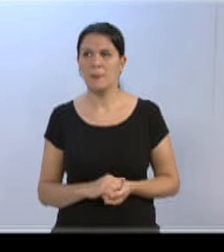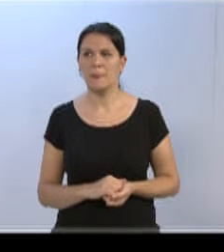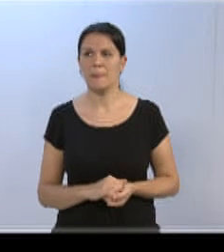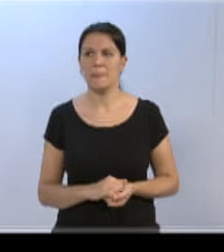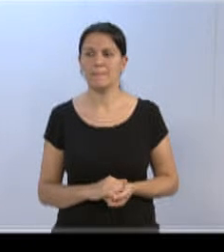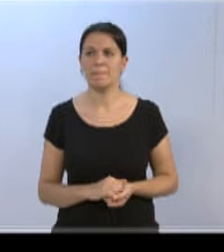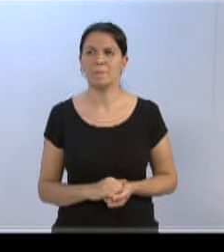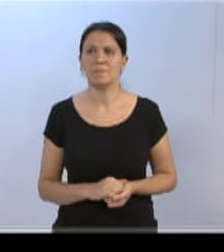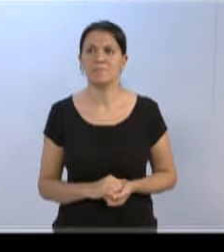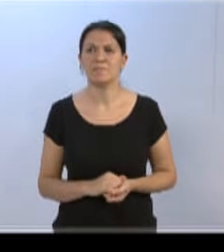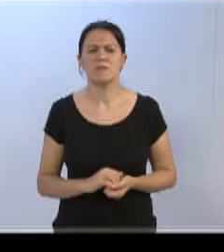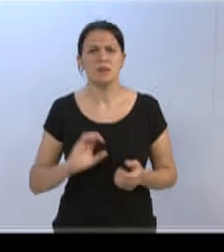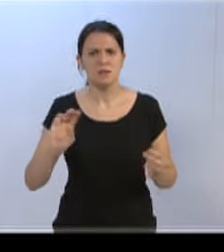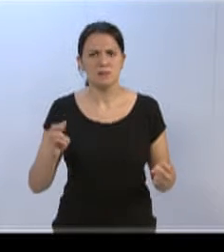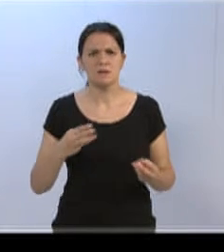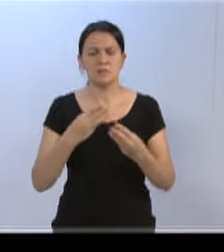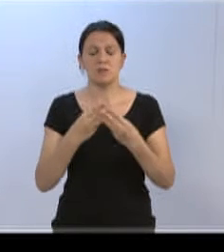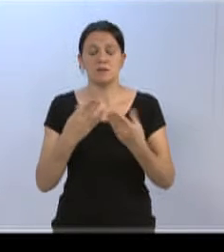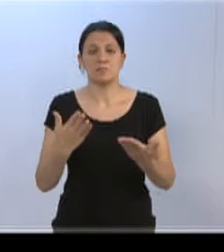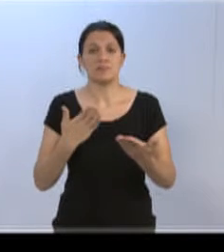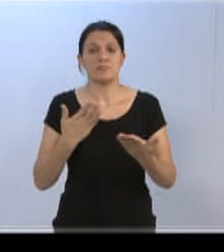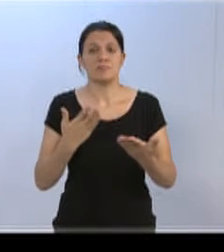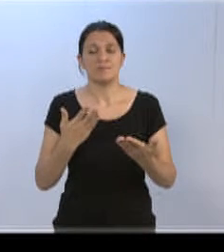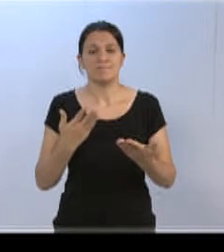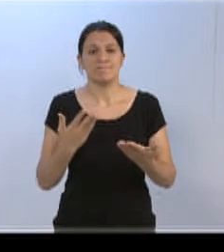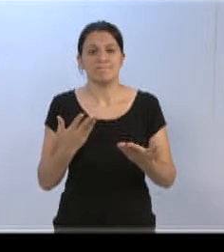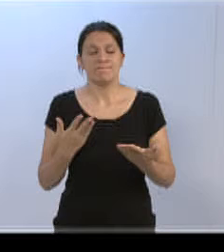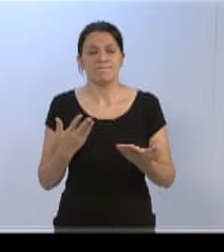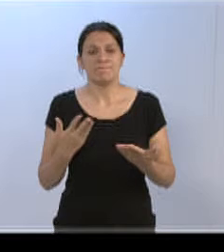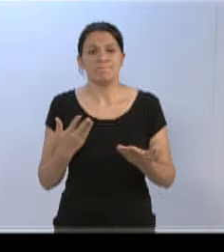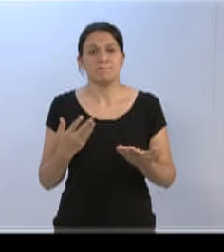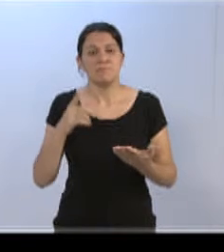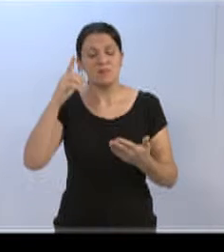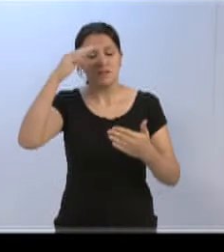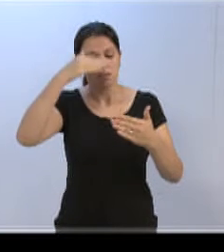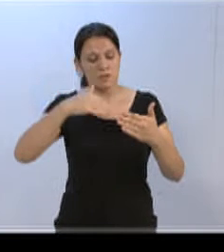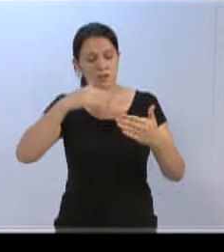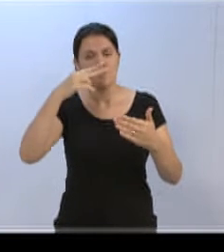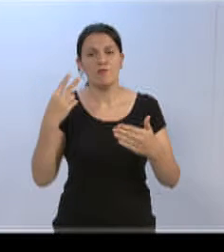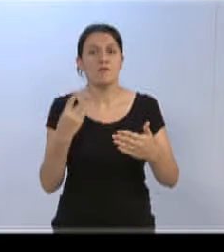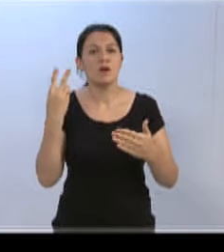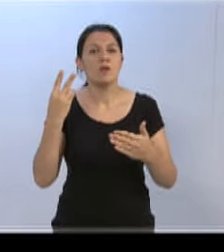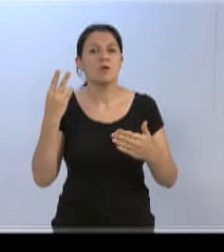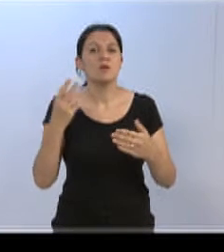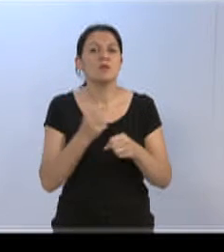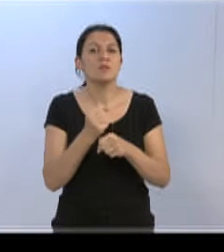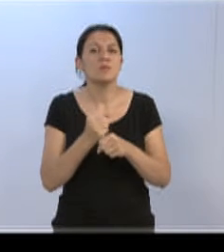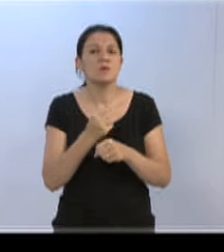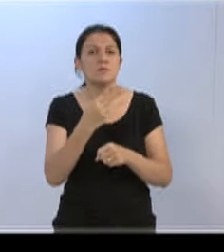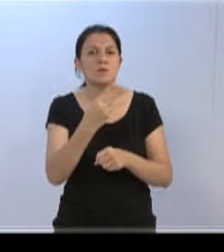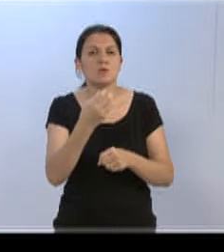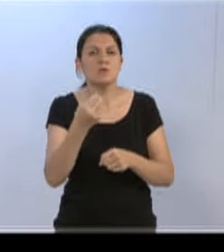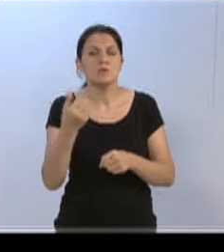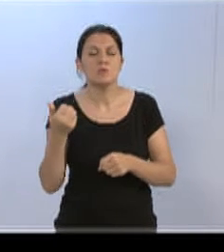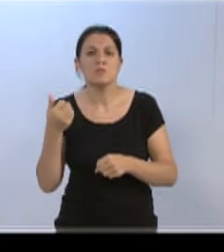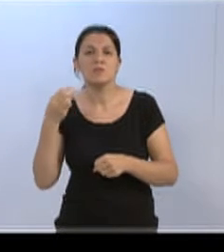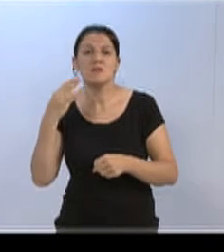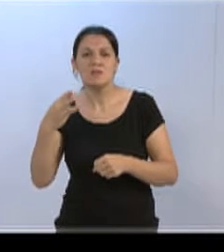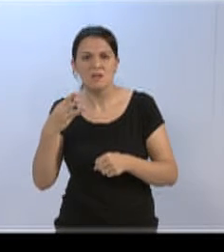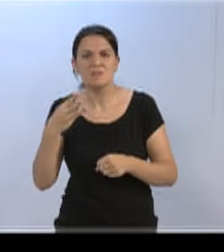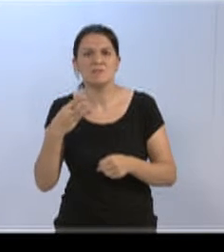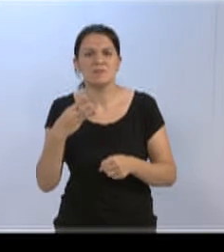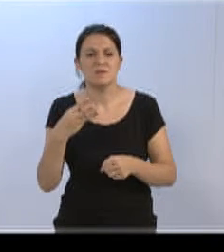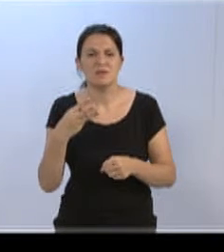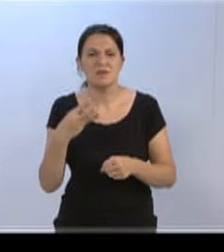ele é realmente impactante. Senhores vereadores, esses são os valores desde 2013 com relação aos aportes